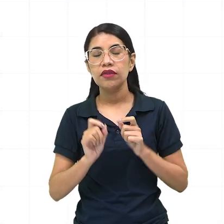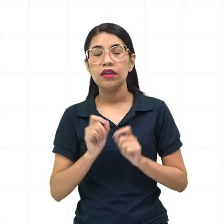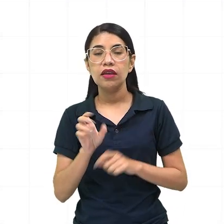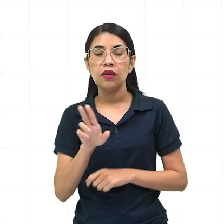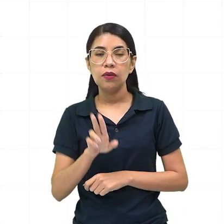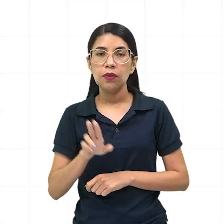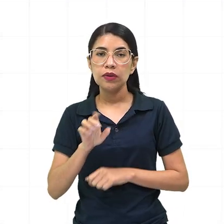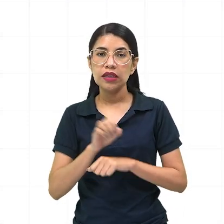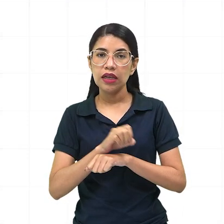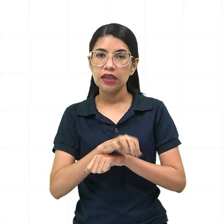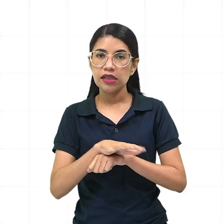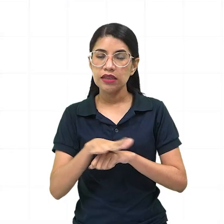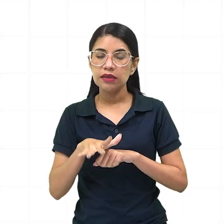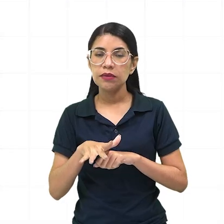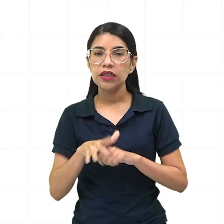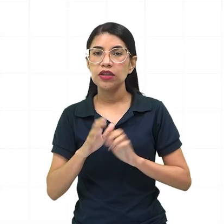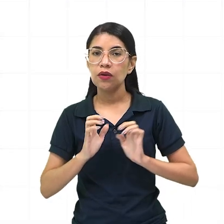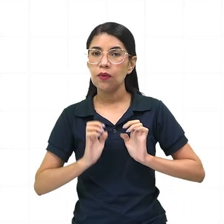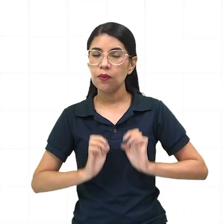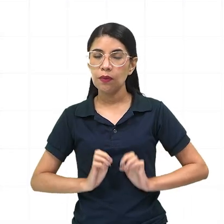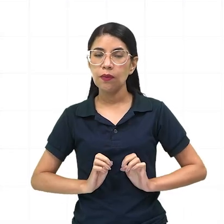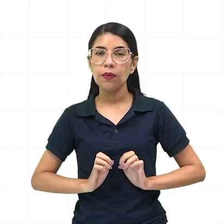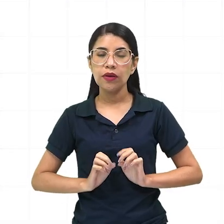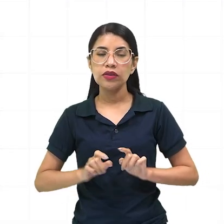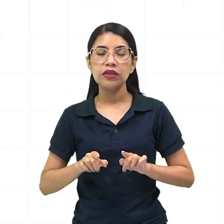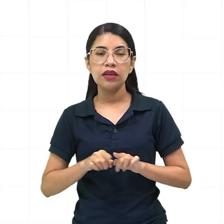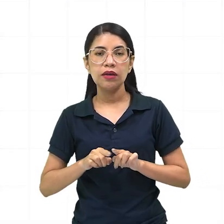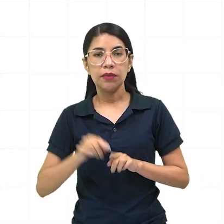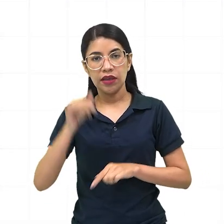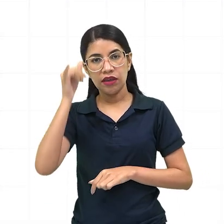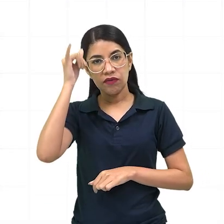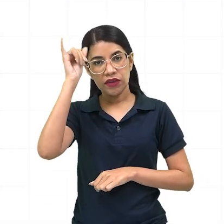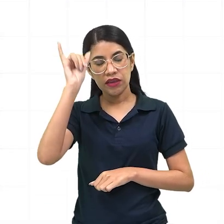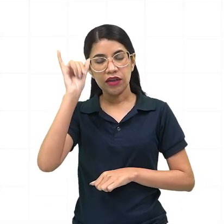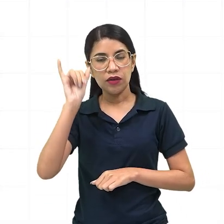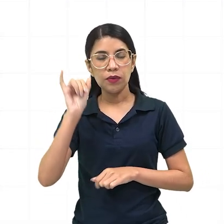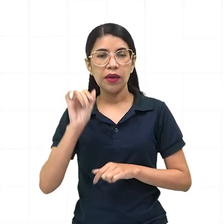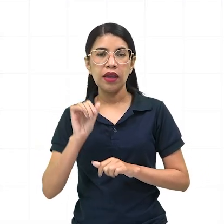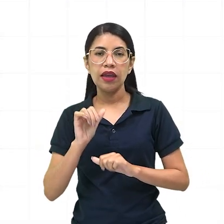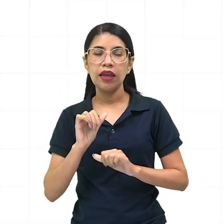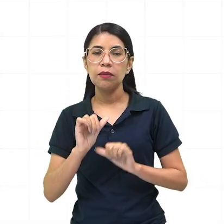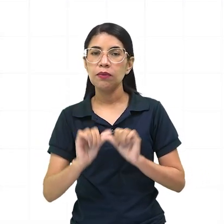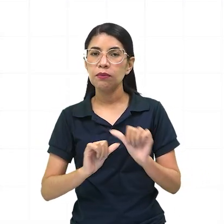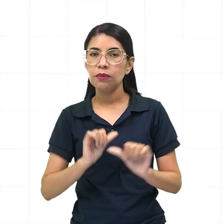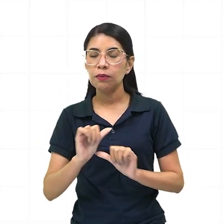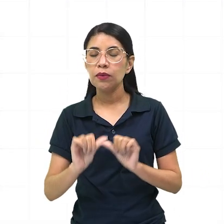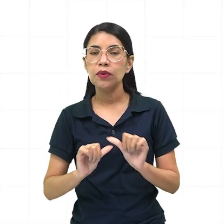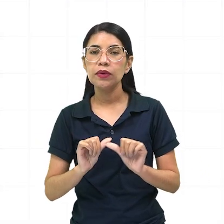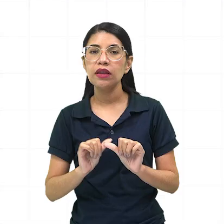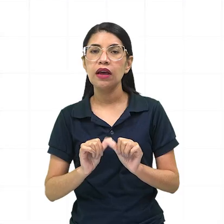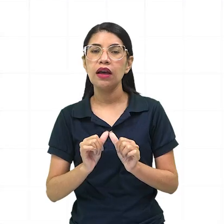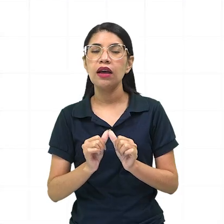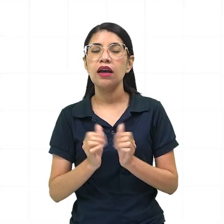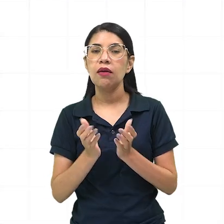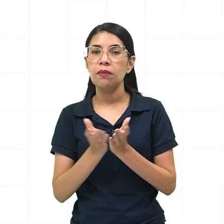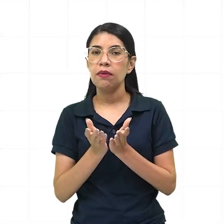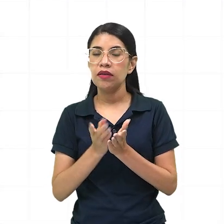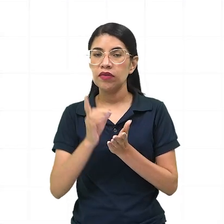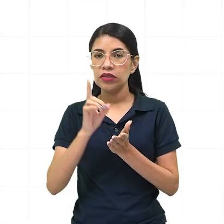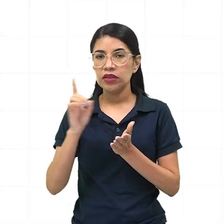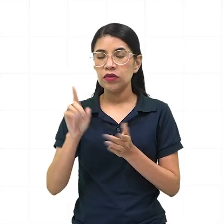usar a mídia de maneira ética, evitando inclusive distorcer mensagens sagradas ou manipular